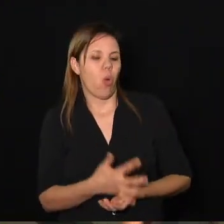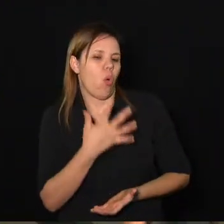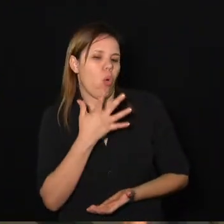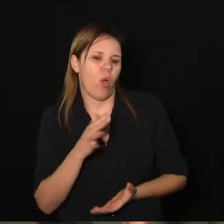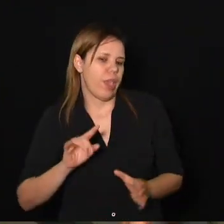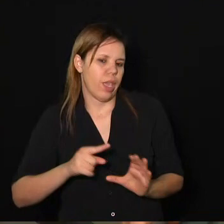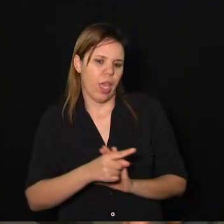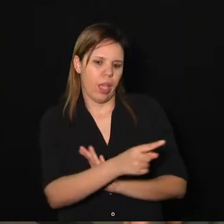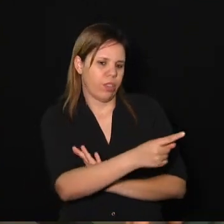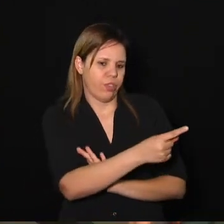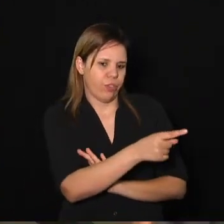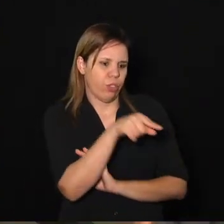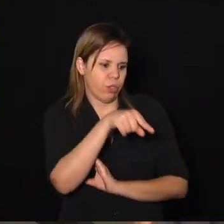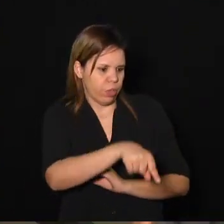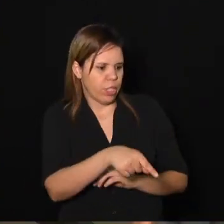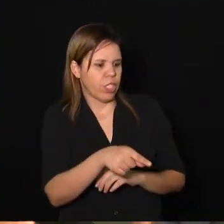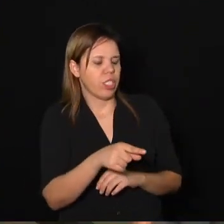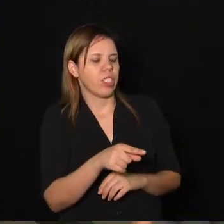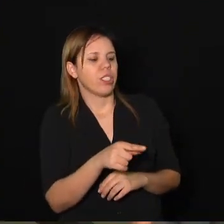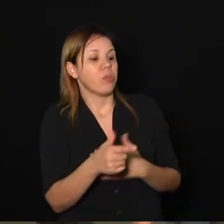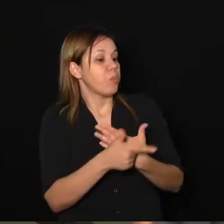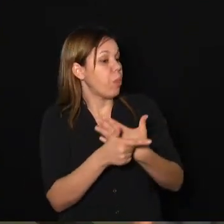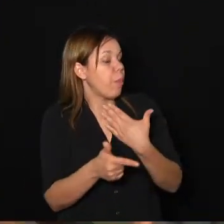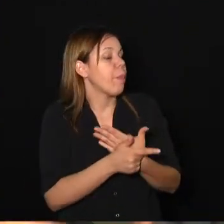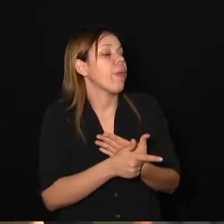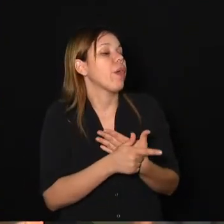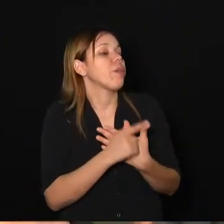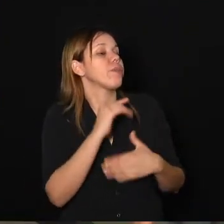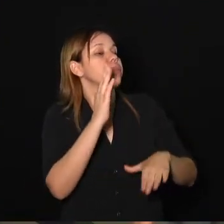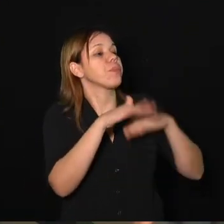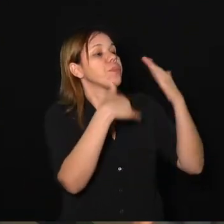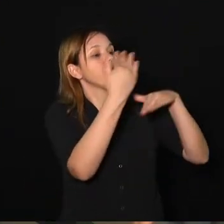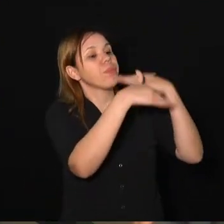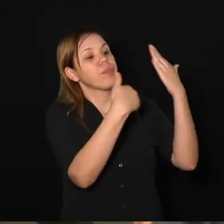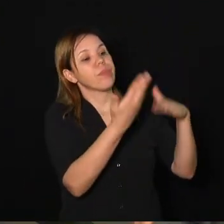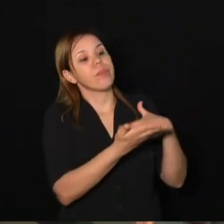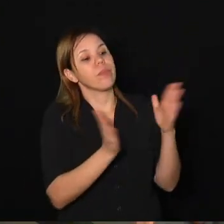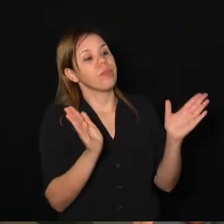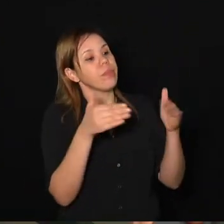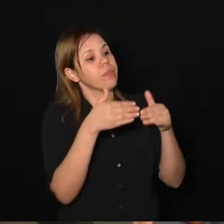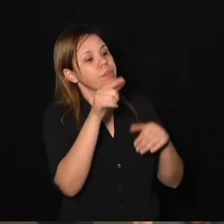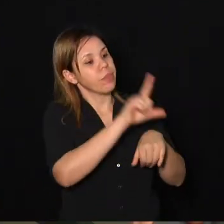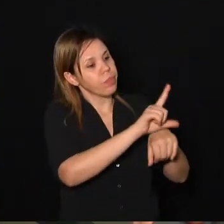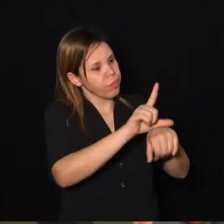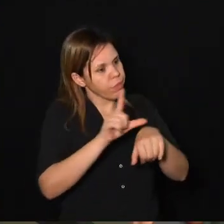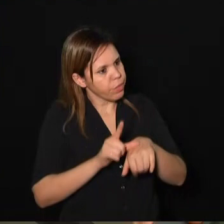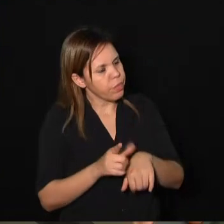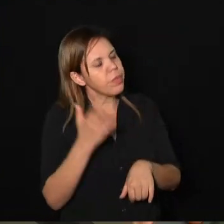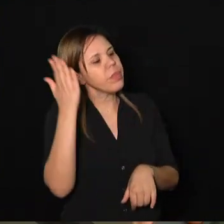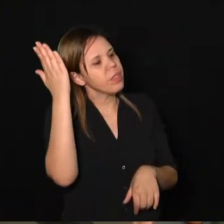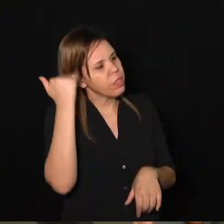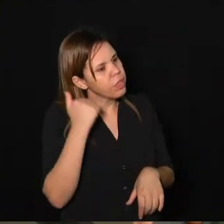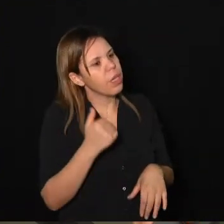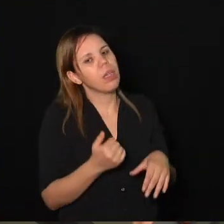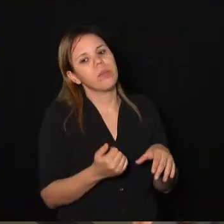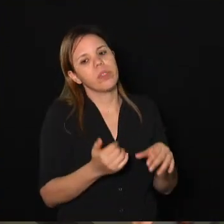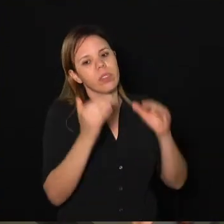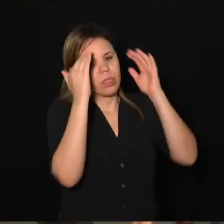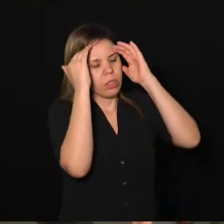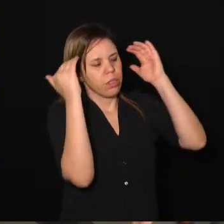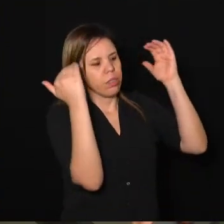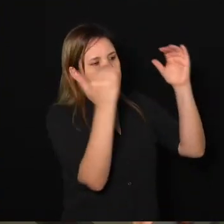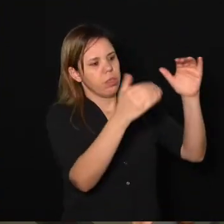fundo a função e o papel que eles desempenham dentro dessas óticas mas quero crer que estão lá cumprindo aquilo que a lei